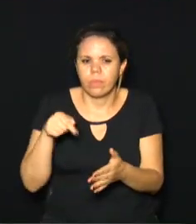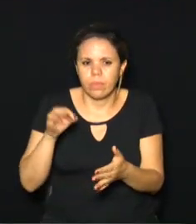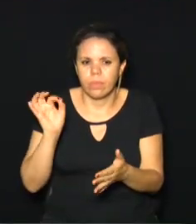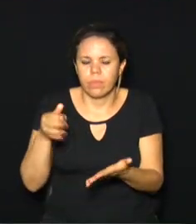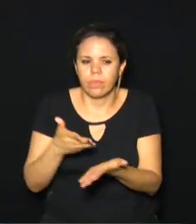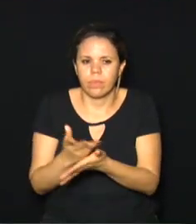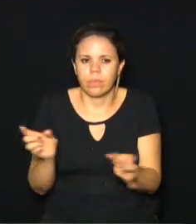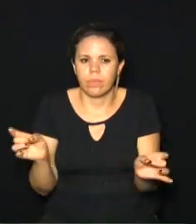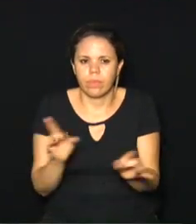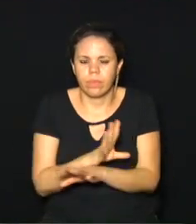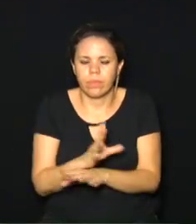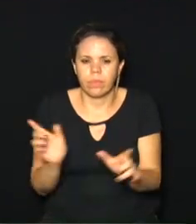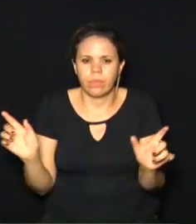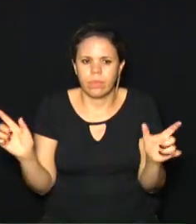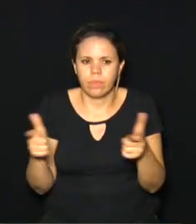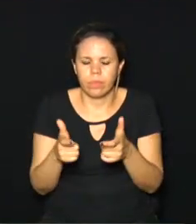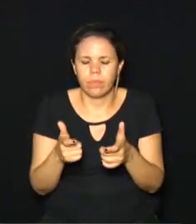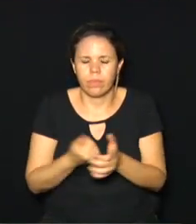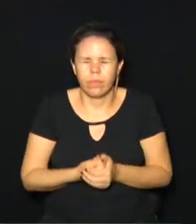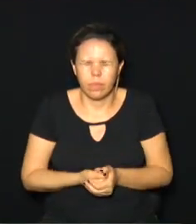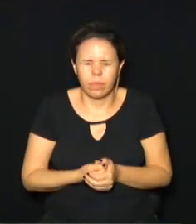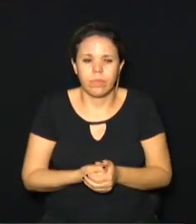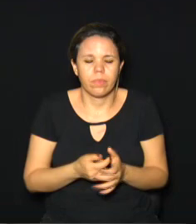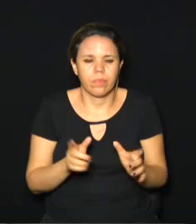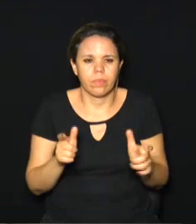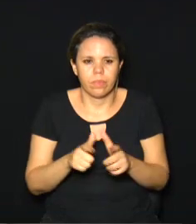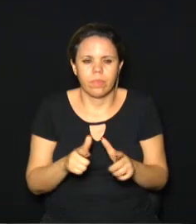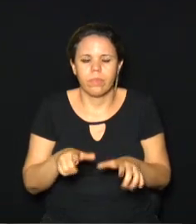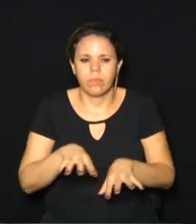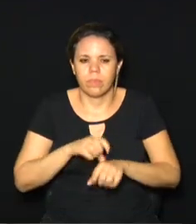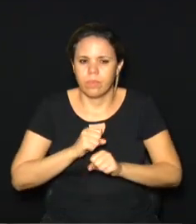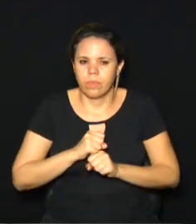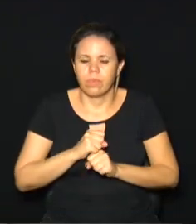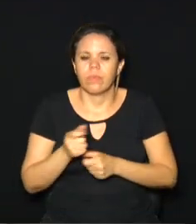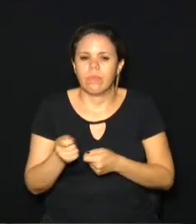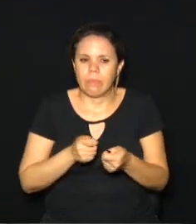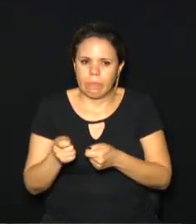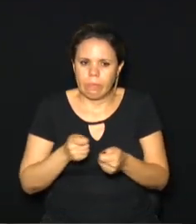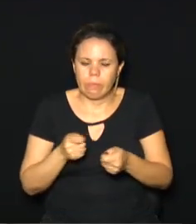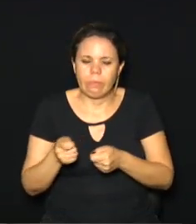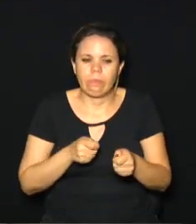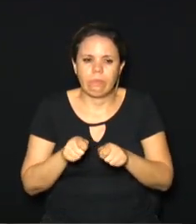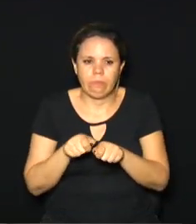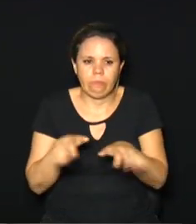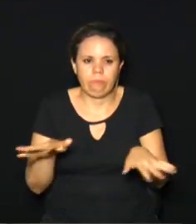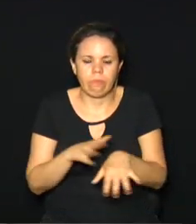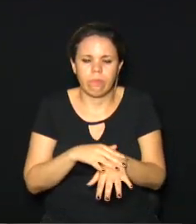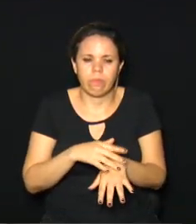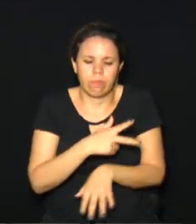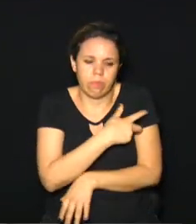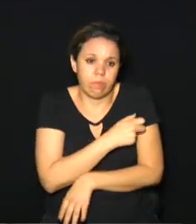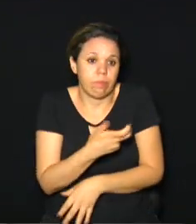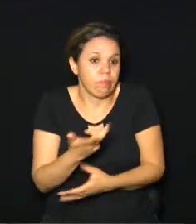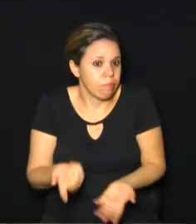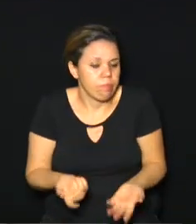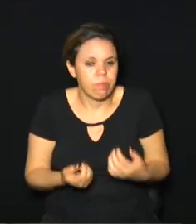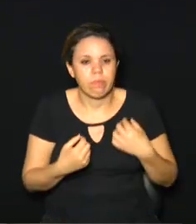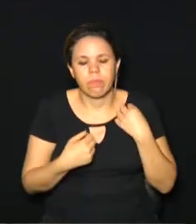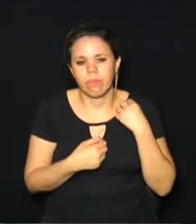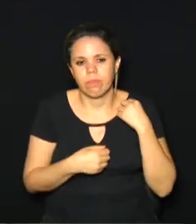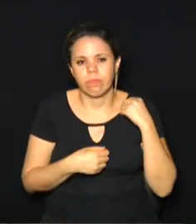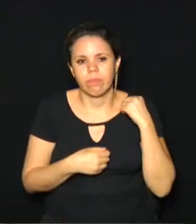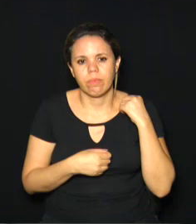terminar isso aí, que é diminuir esse contágio, controlar essa epidemia, ou uma vacina, que seja. Mas, de